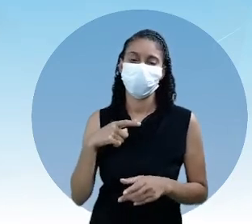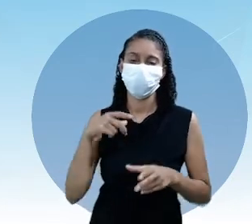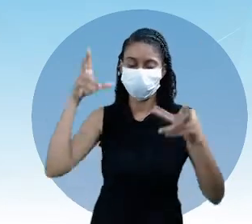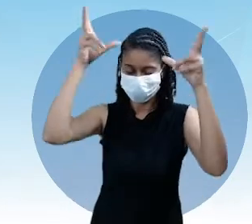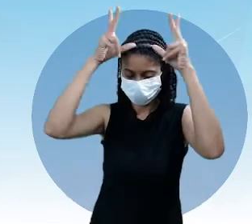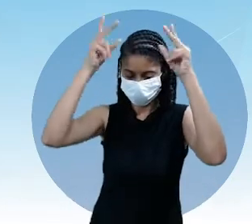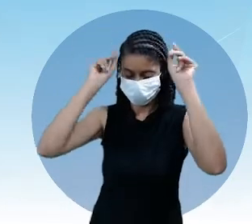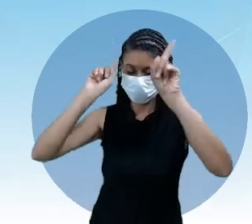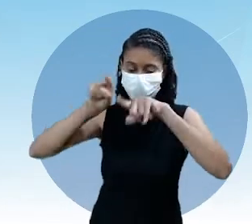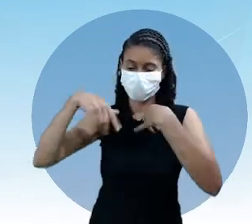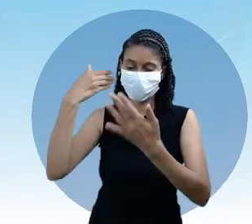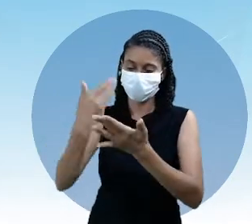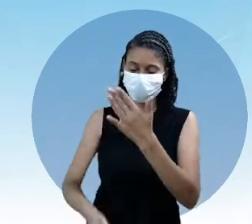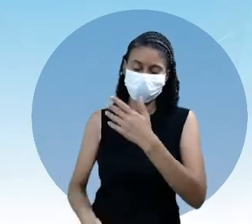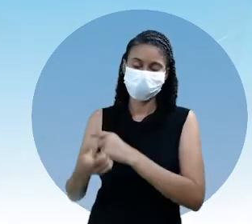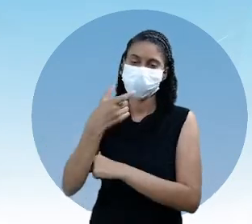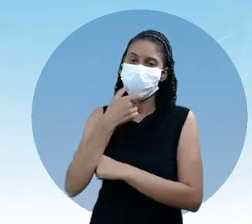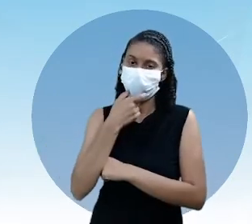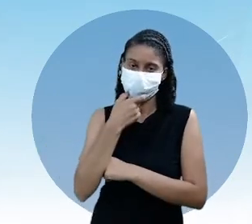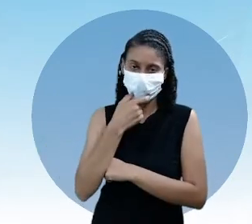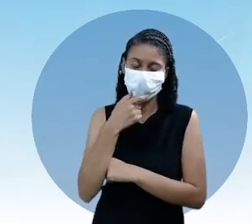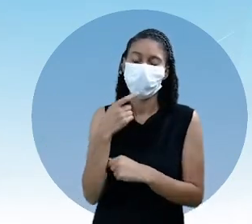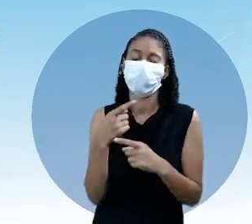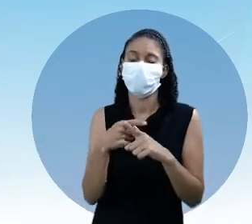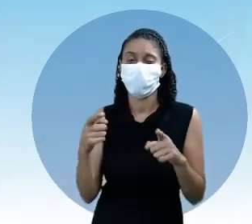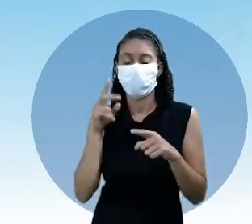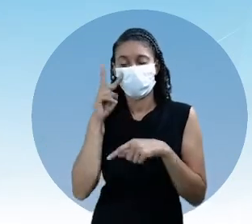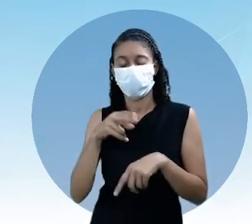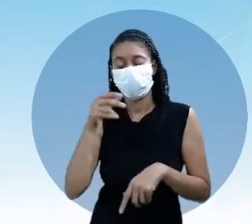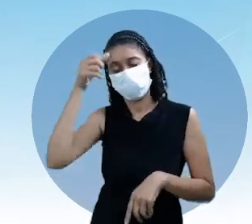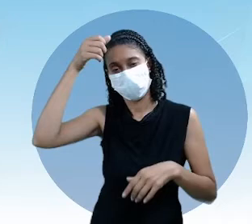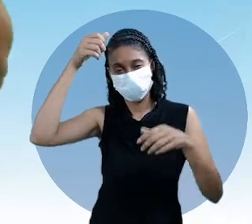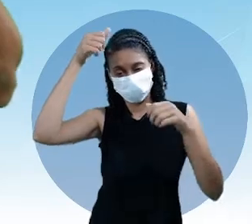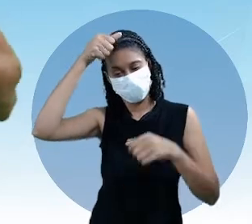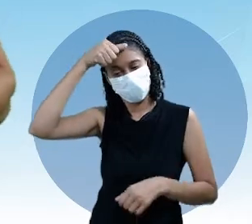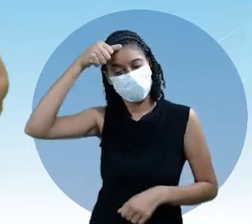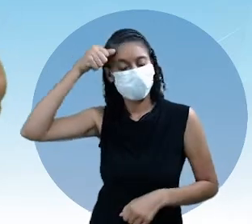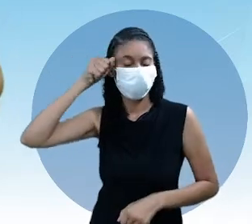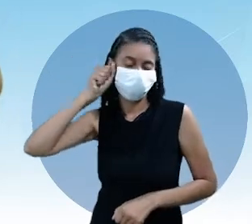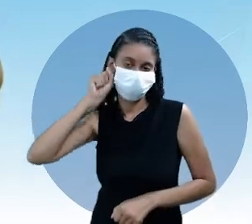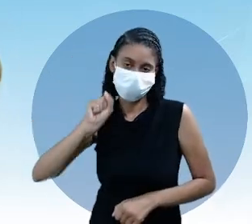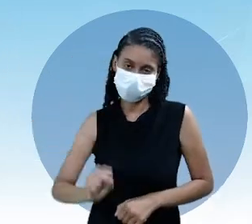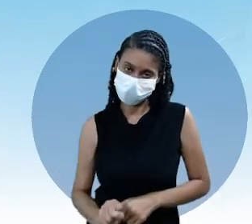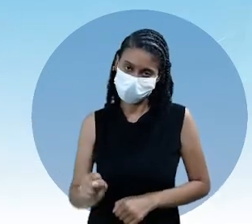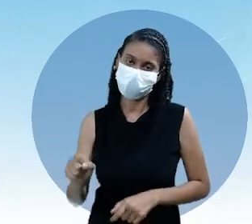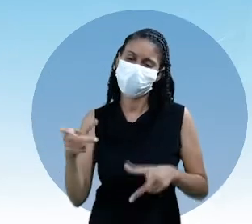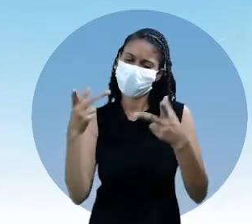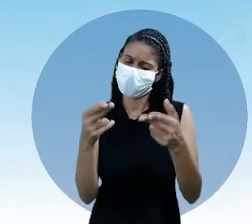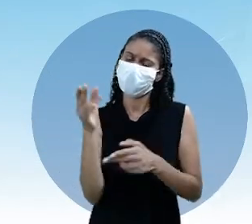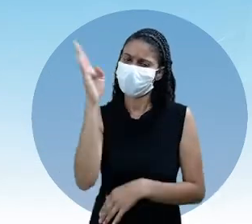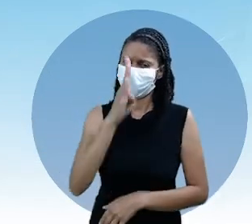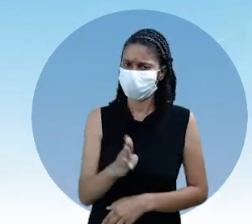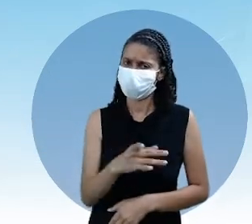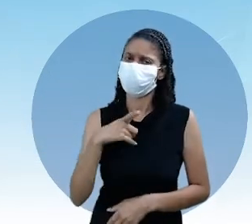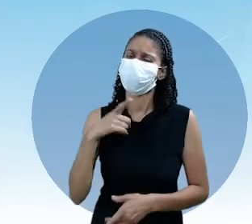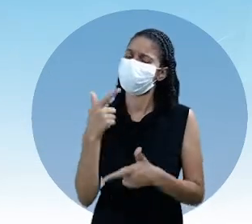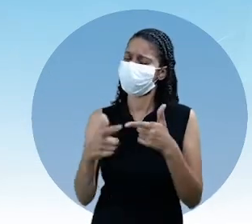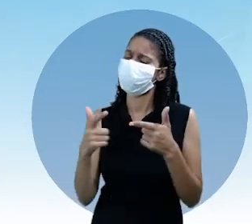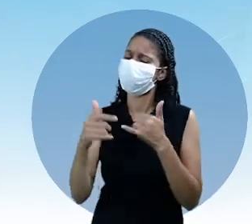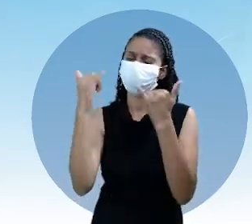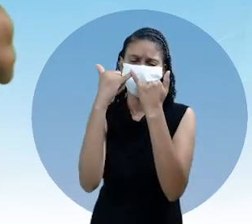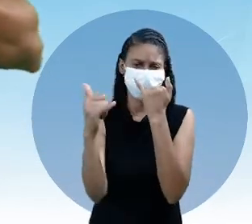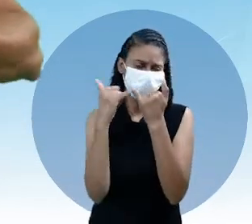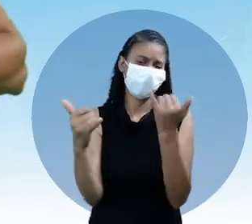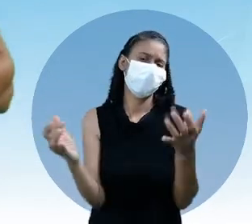domínio para os ingleses. Então vejam que a África do Sul, da mesma forma que o Brasil, apresenta problemas muito